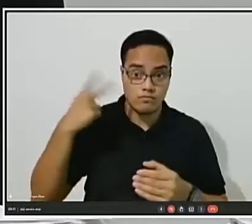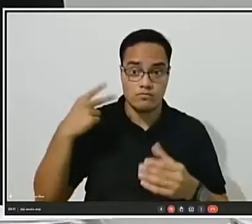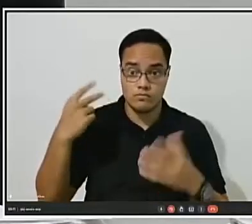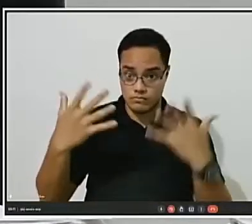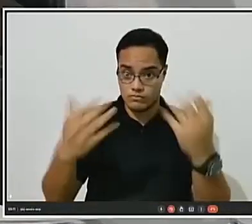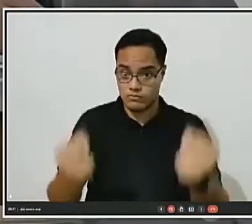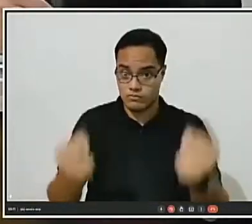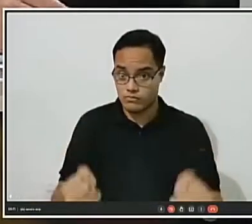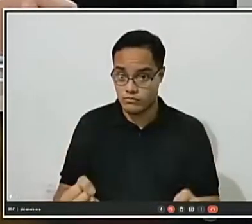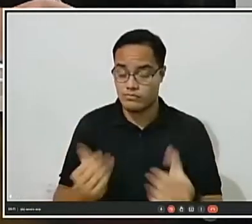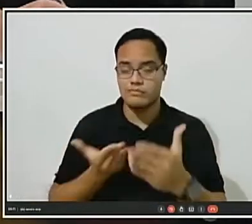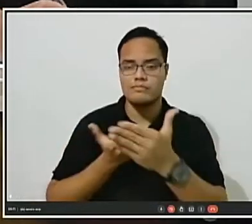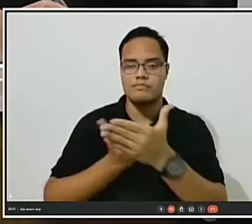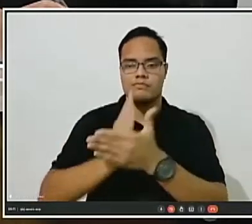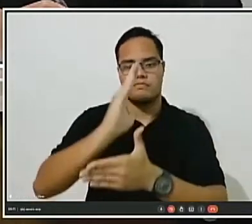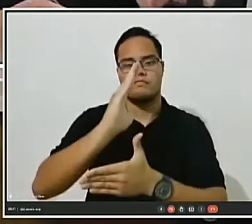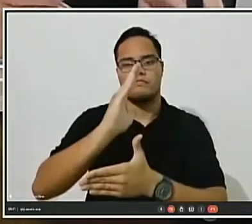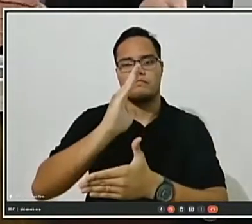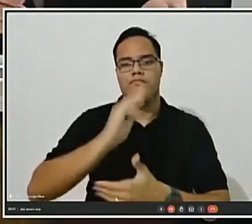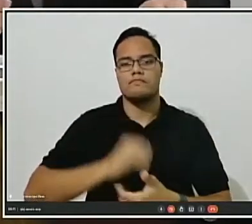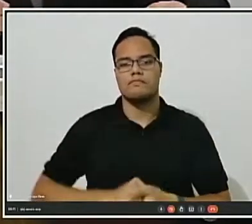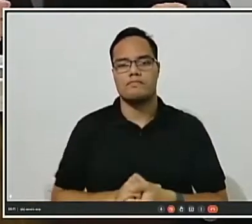ao João.